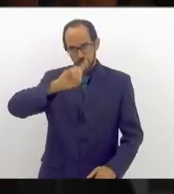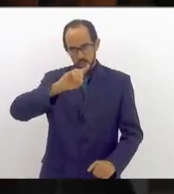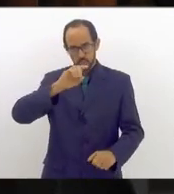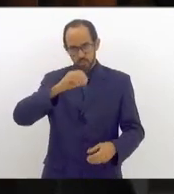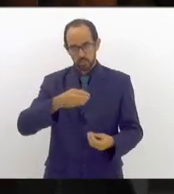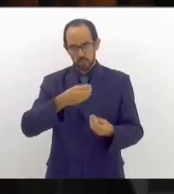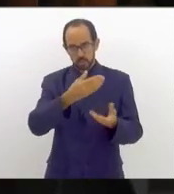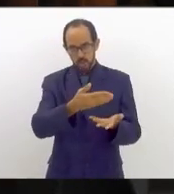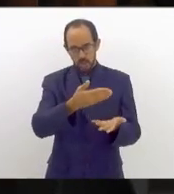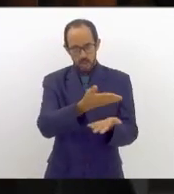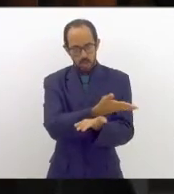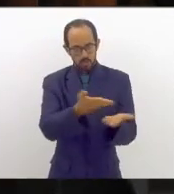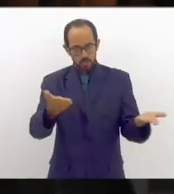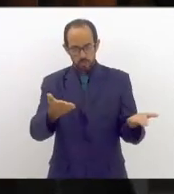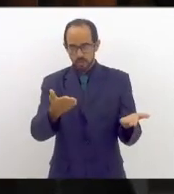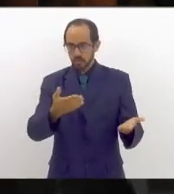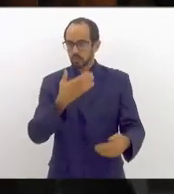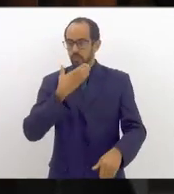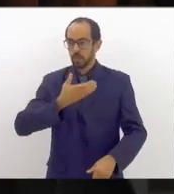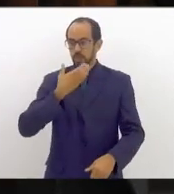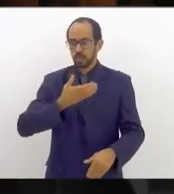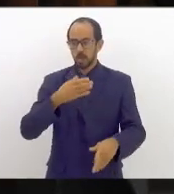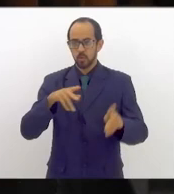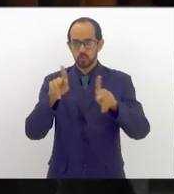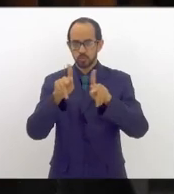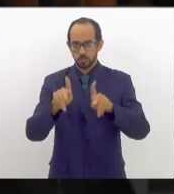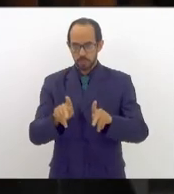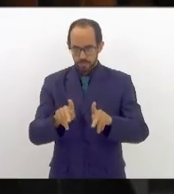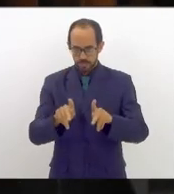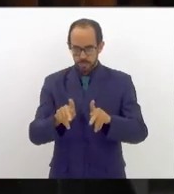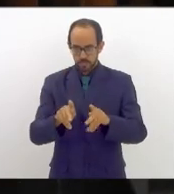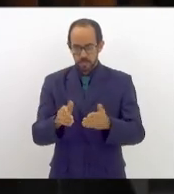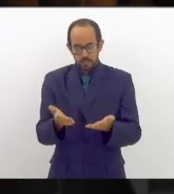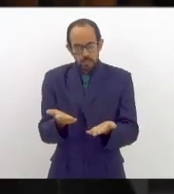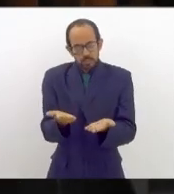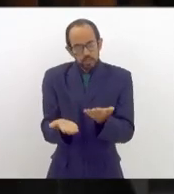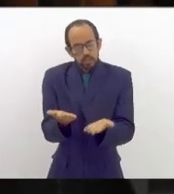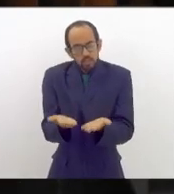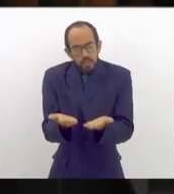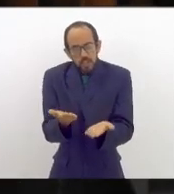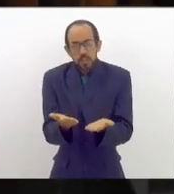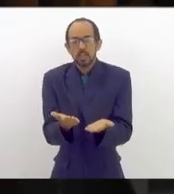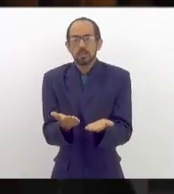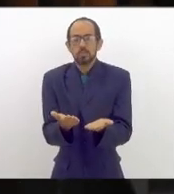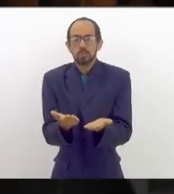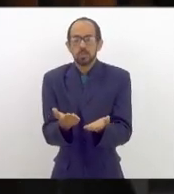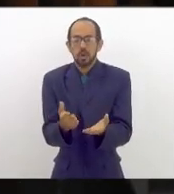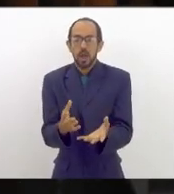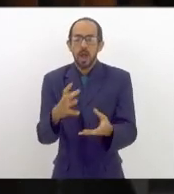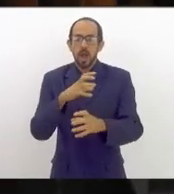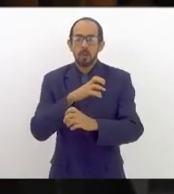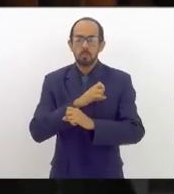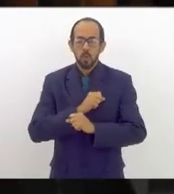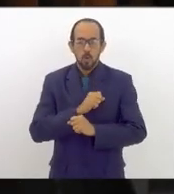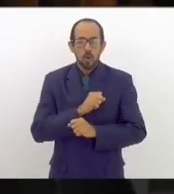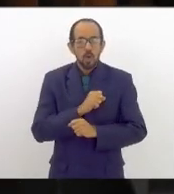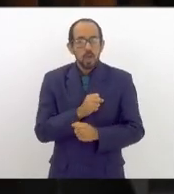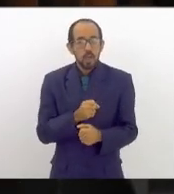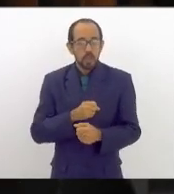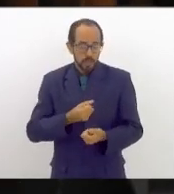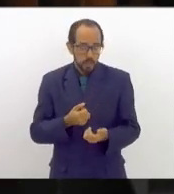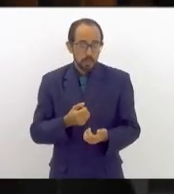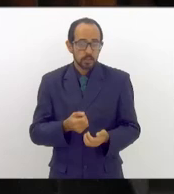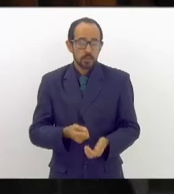todos um Natal de muita paz de muita harmonia e de Concórdia e que Jesus esteja sempre presente